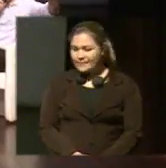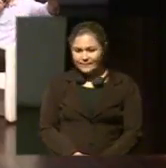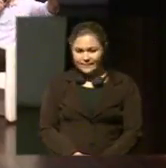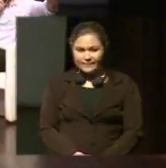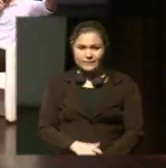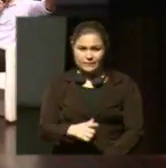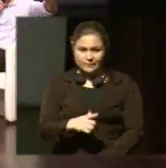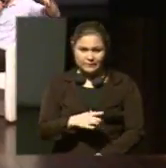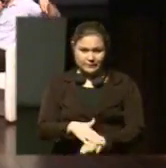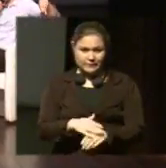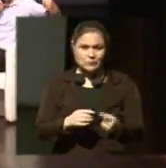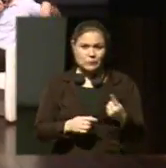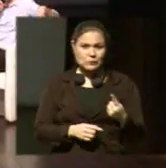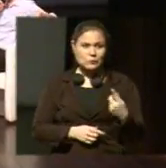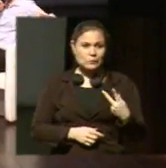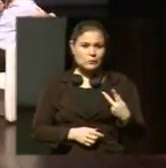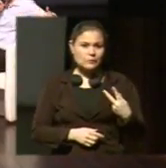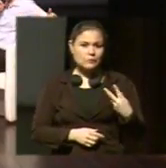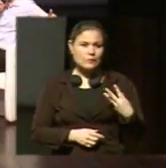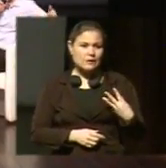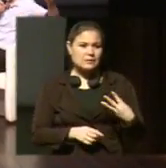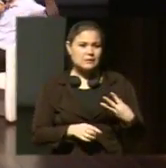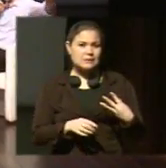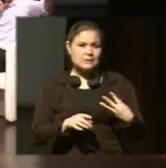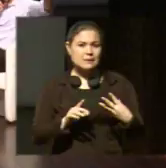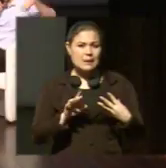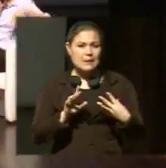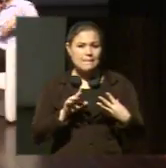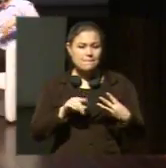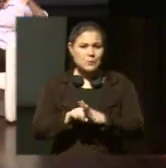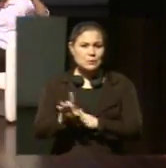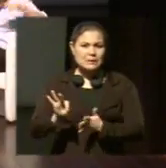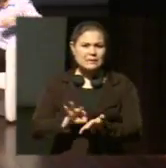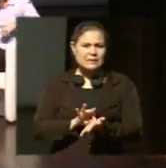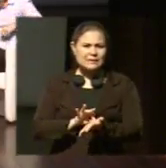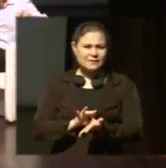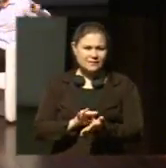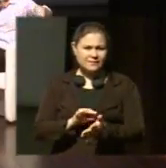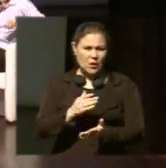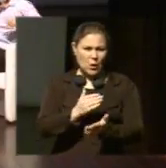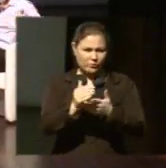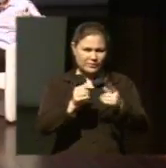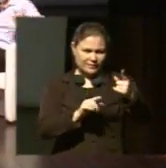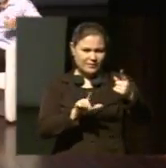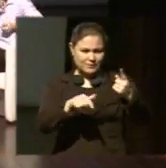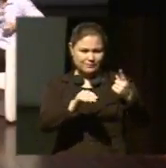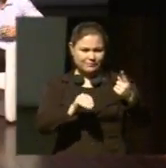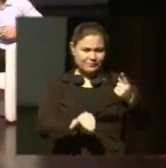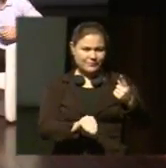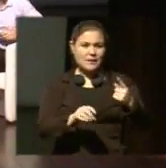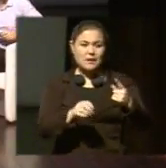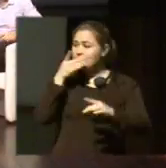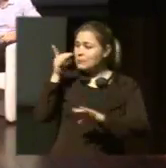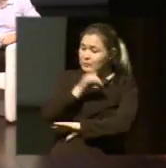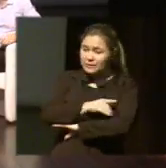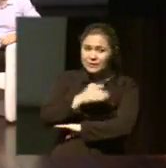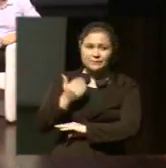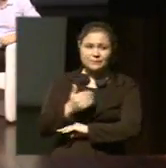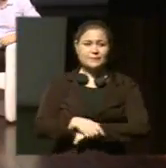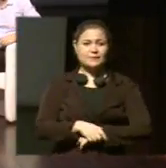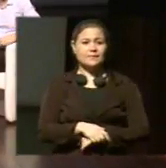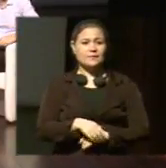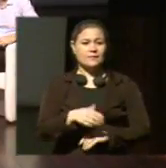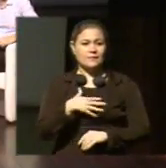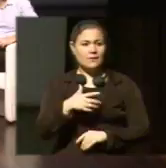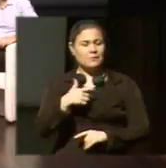Temos três perguntas inscritas. Começamos lá, em seguida passamos para cá. Bom dia, então. Eu